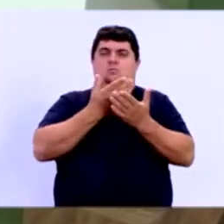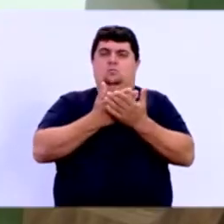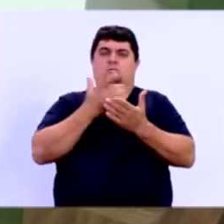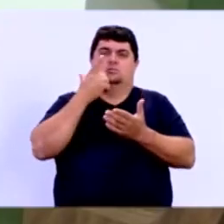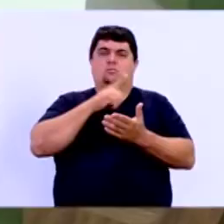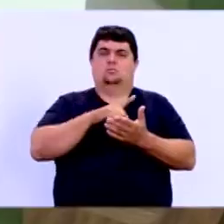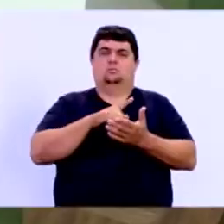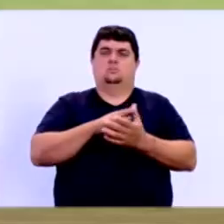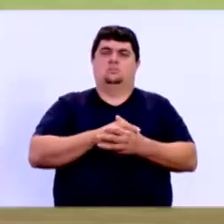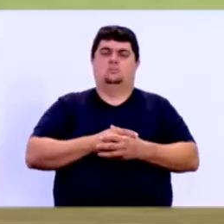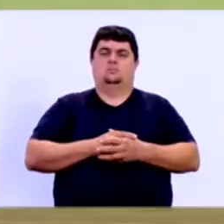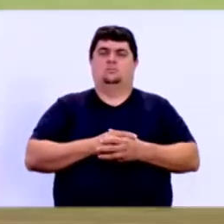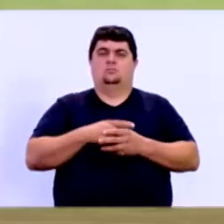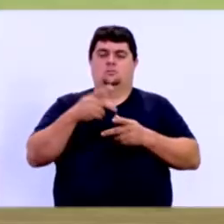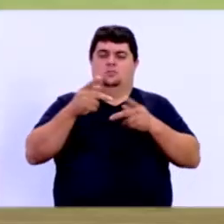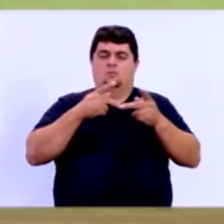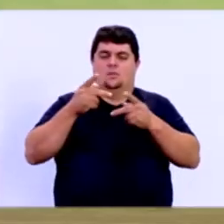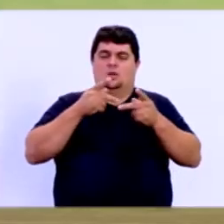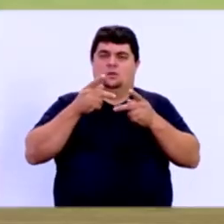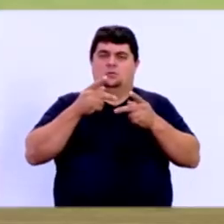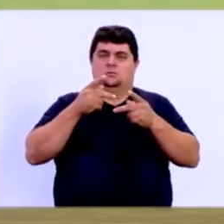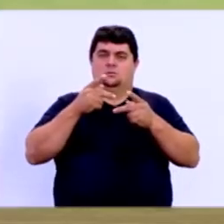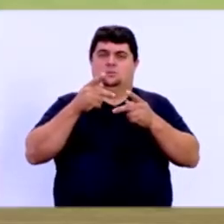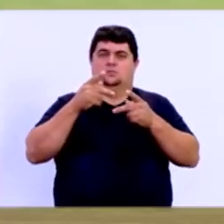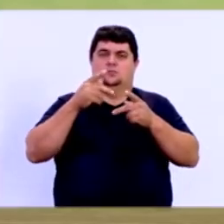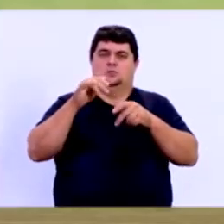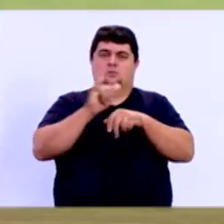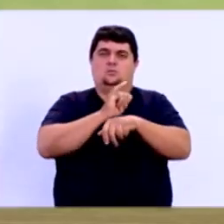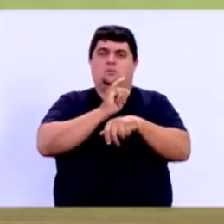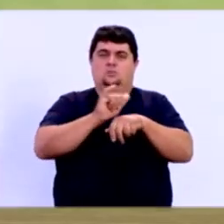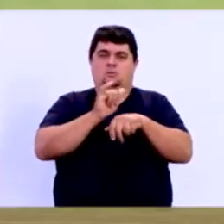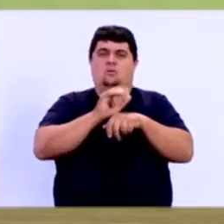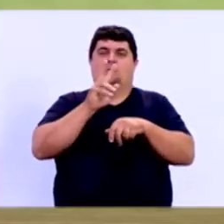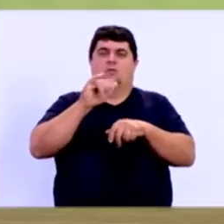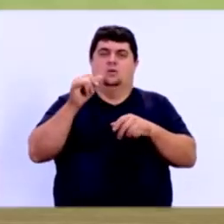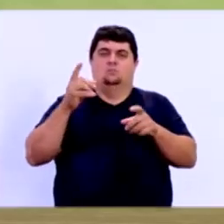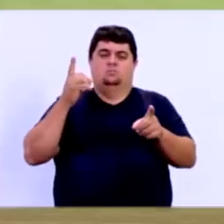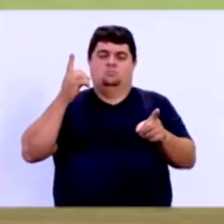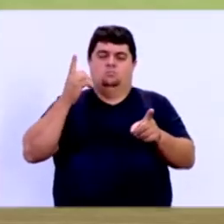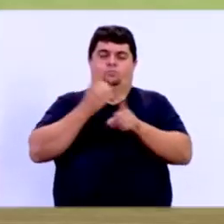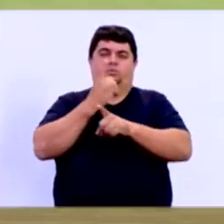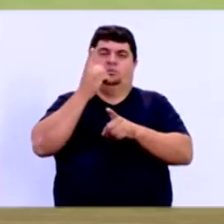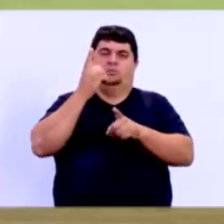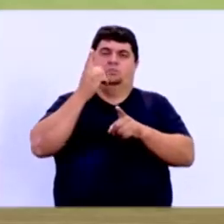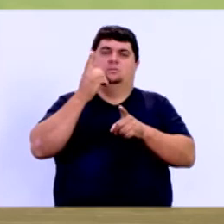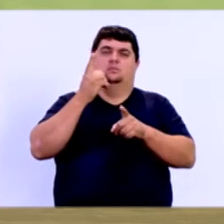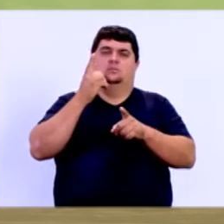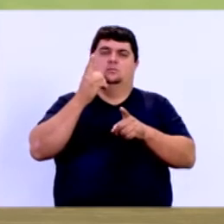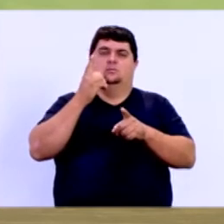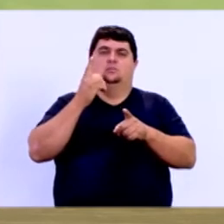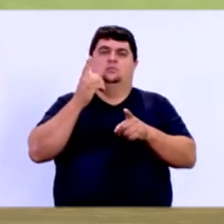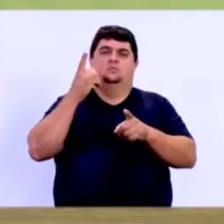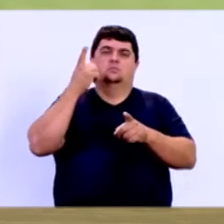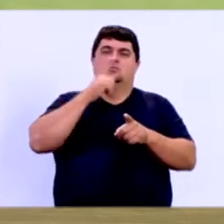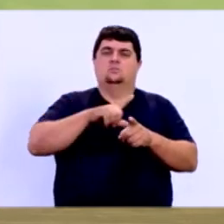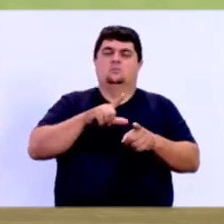falamos que o planejamento estratégico é esse documento, né, que vai auxiliar a organização na busca das suas metas, né, de seus